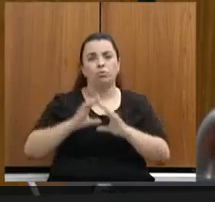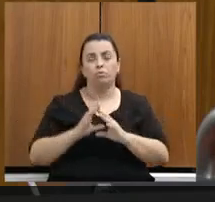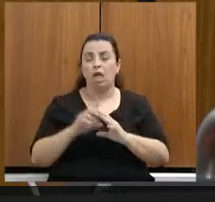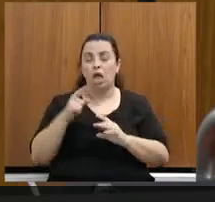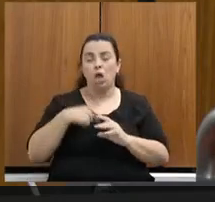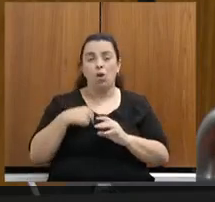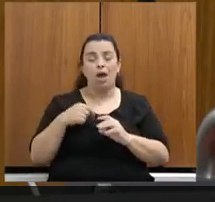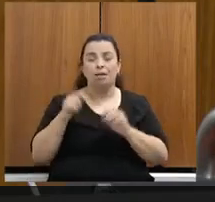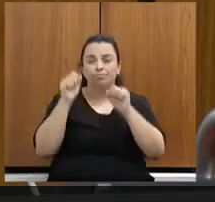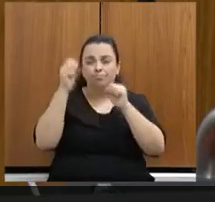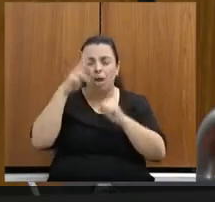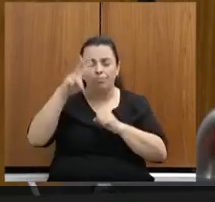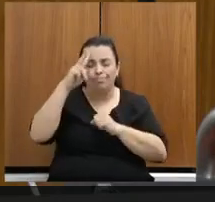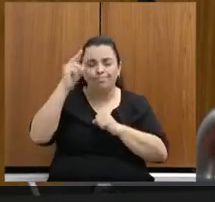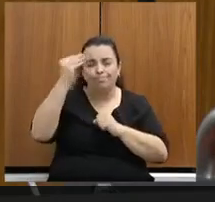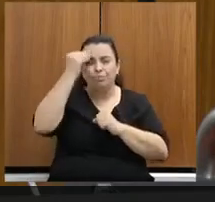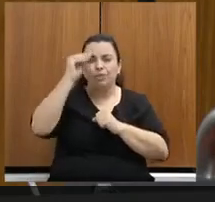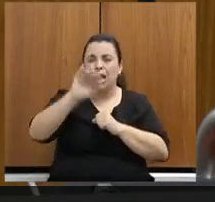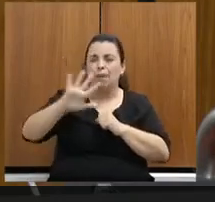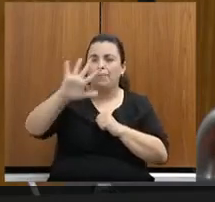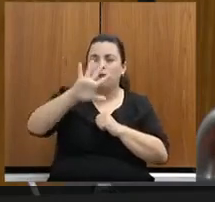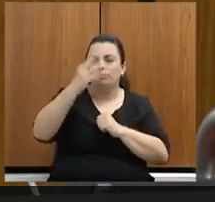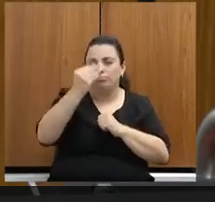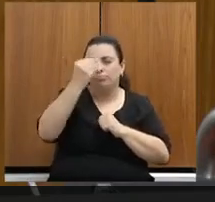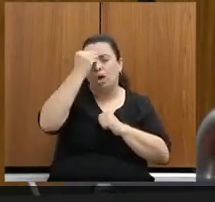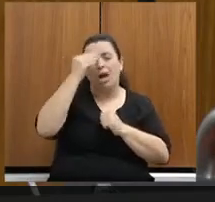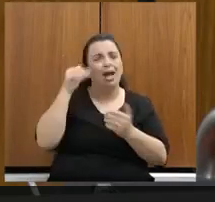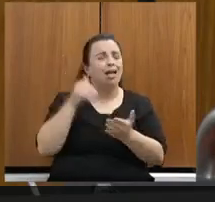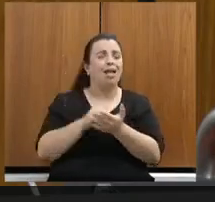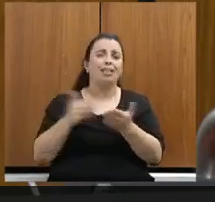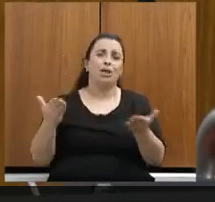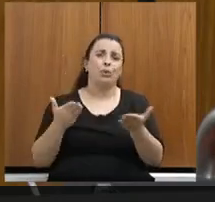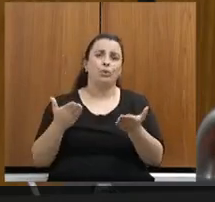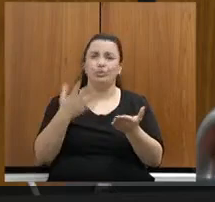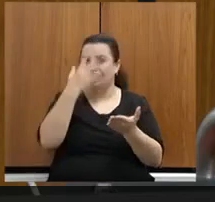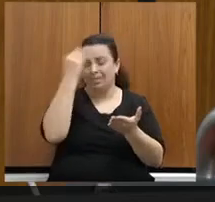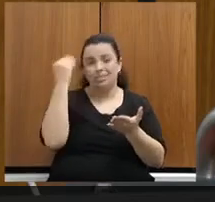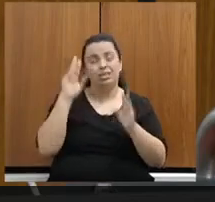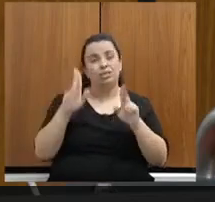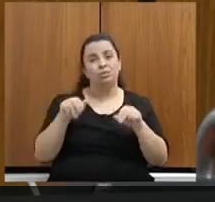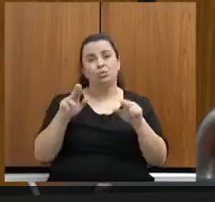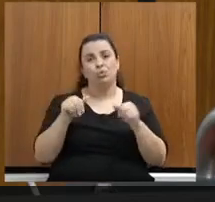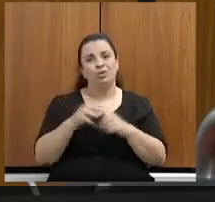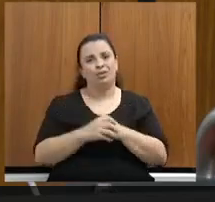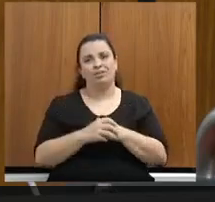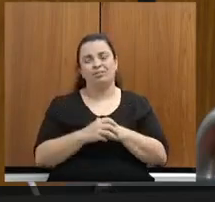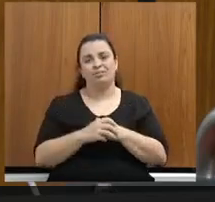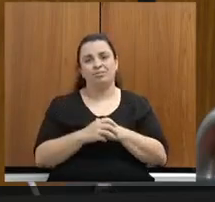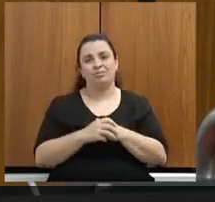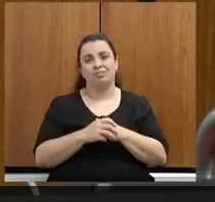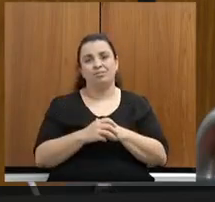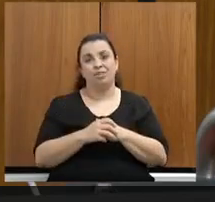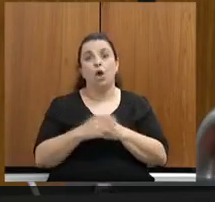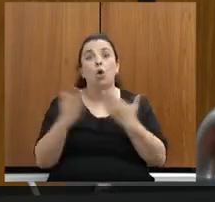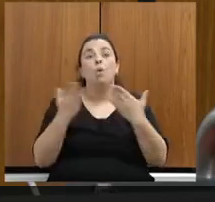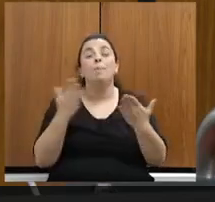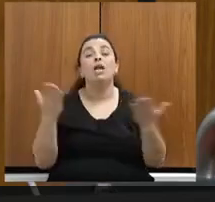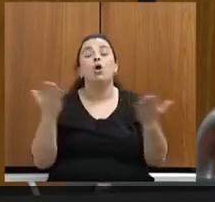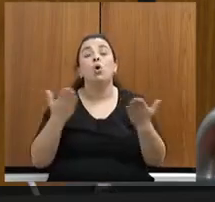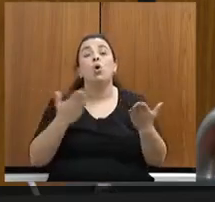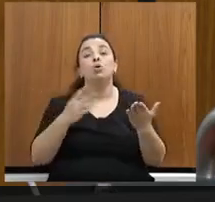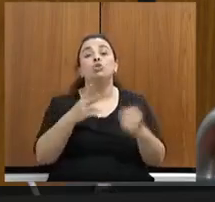na comparação com o chefe de polícia Oi para o chefe de polícia que nós